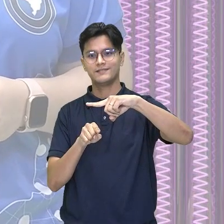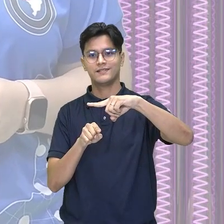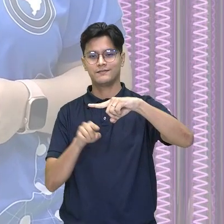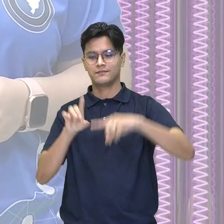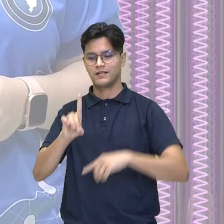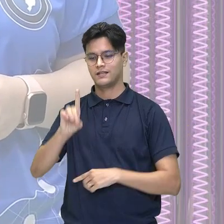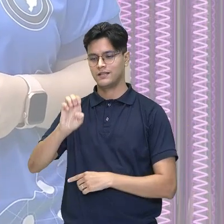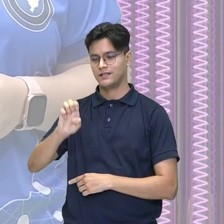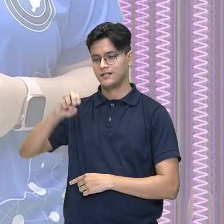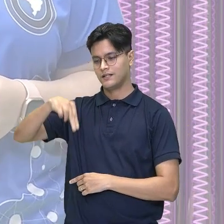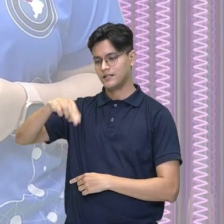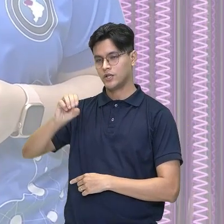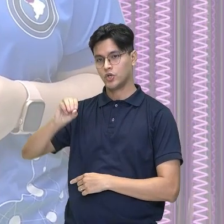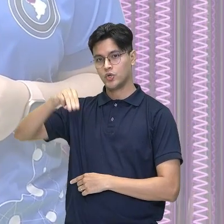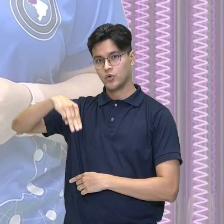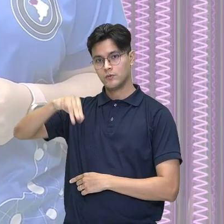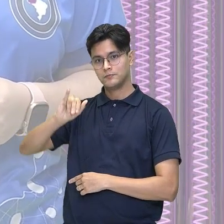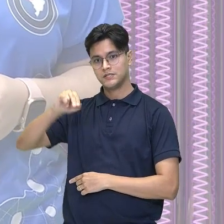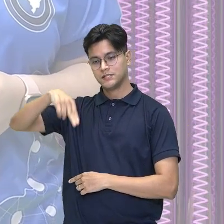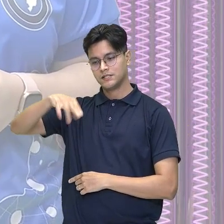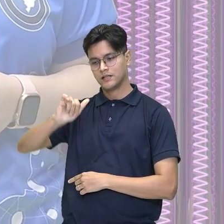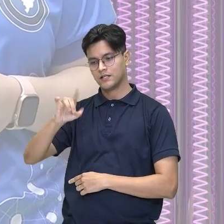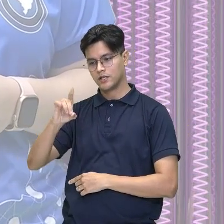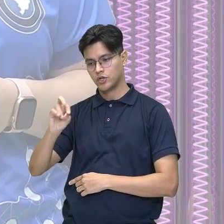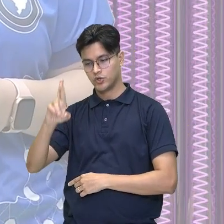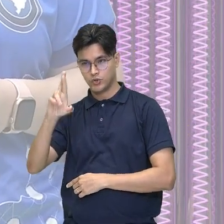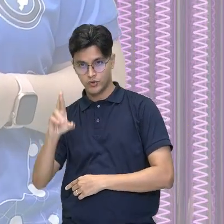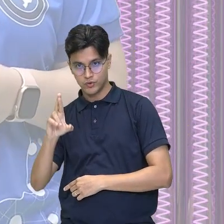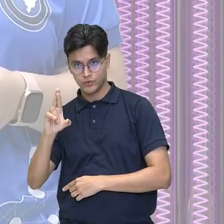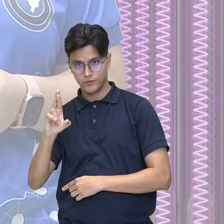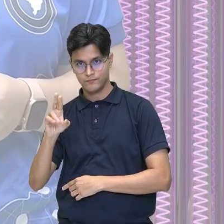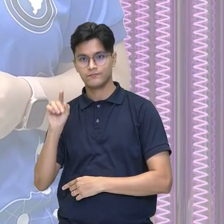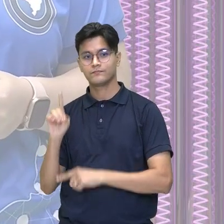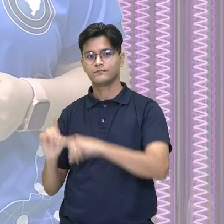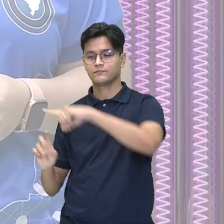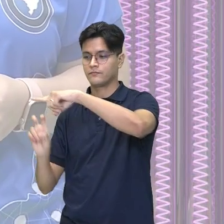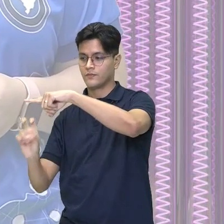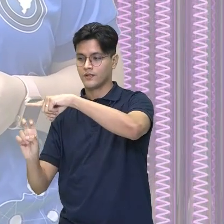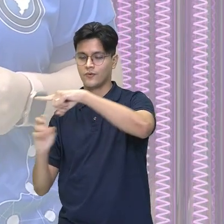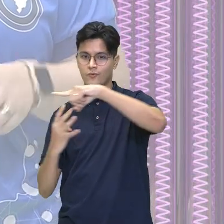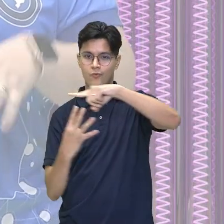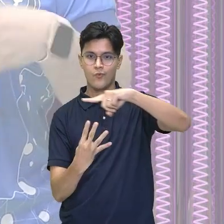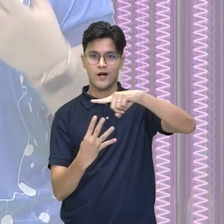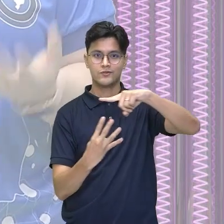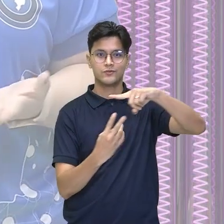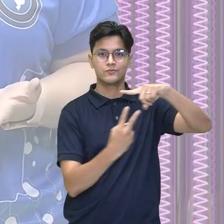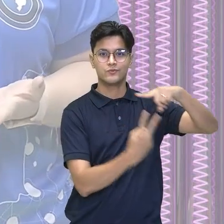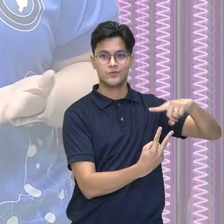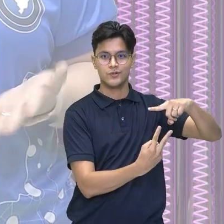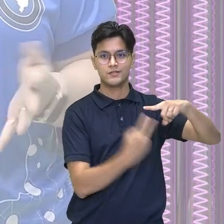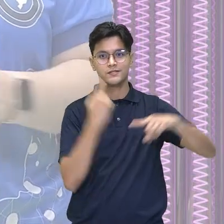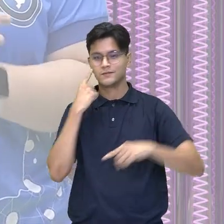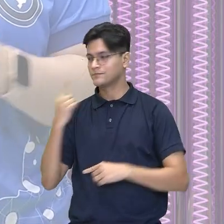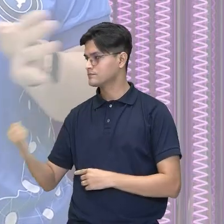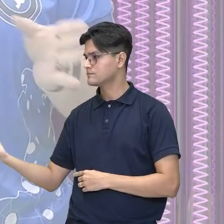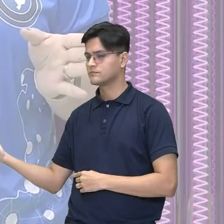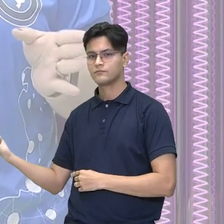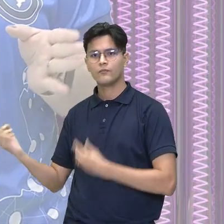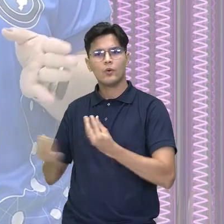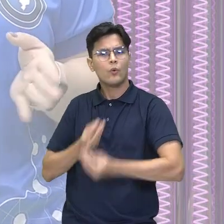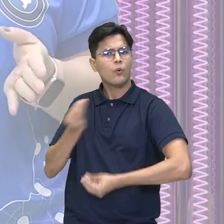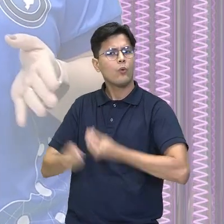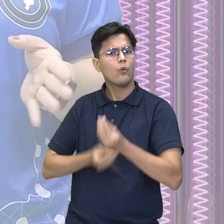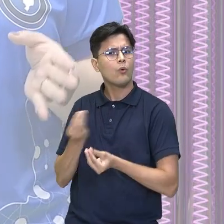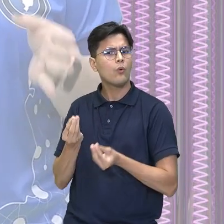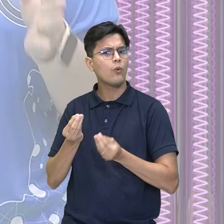tem denominador 5, a outra tem um denominador 4 e a outra tem um denominador 2. Então, como é que a gente faz as